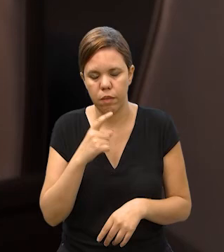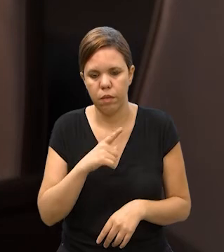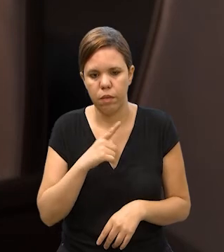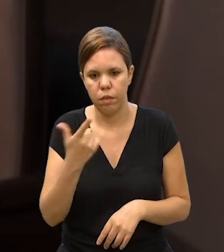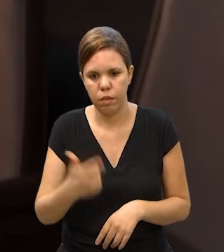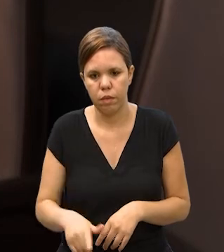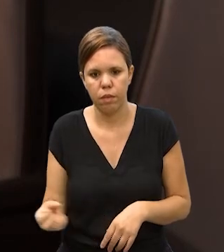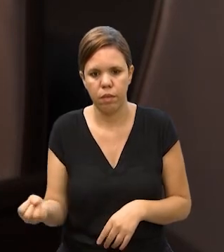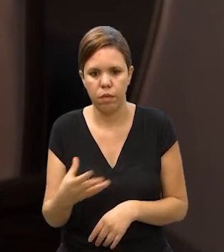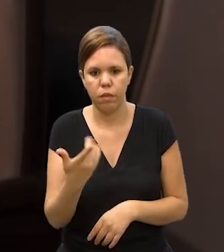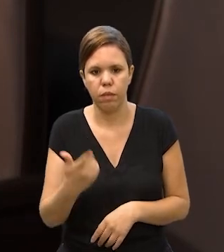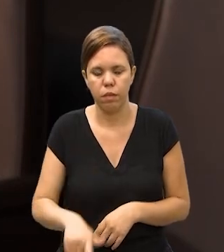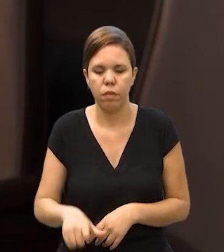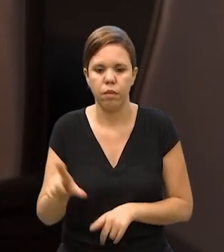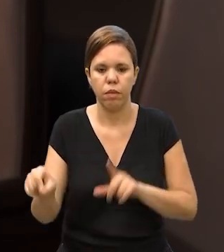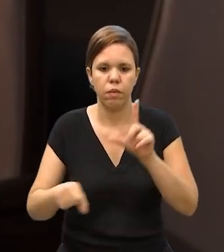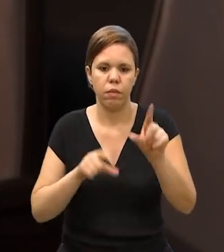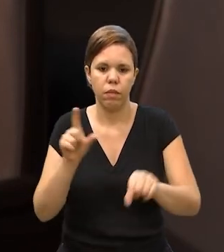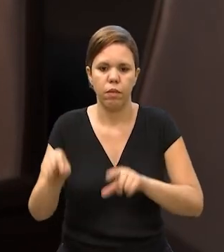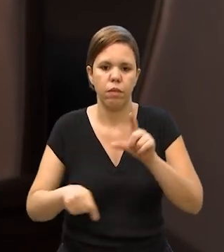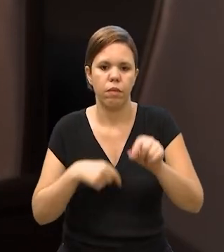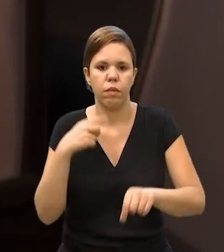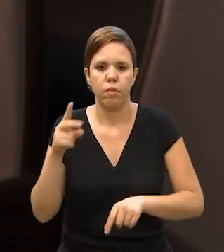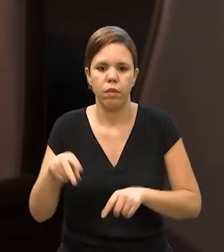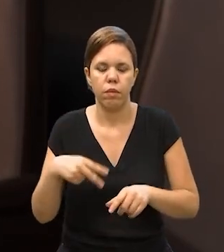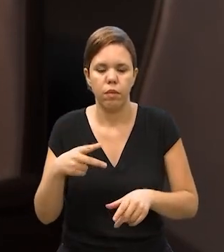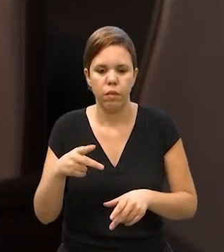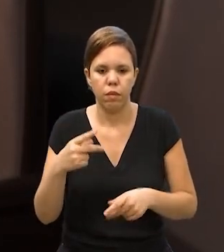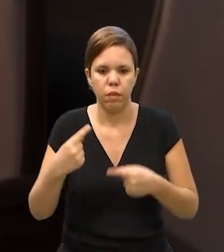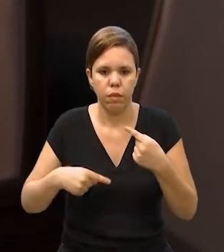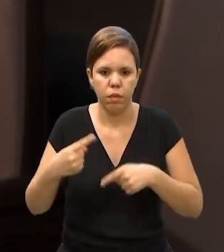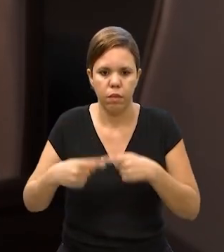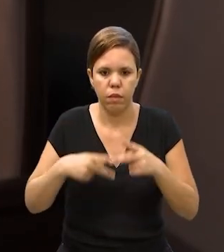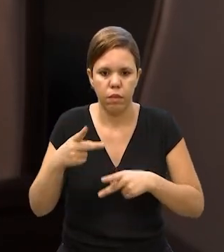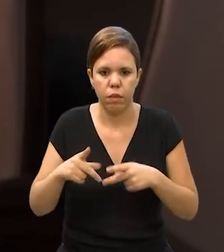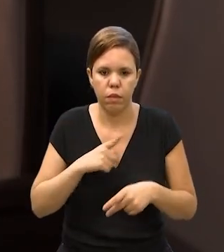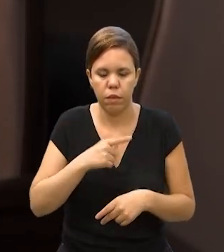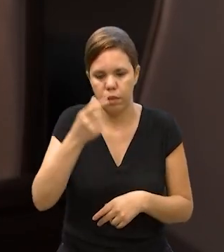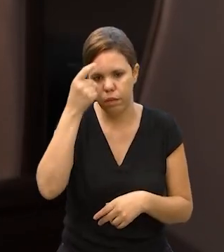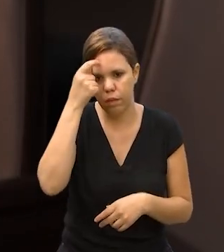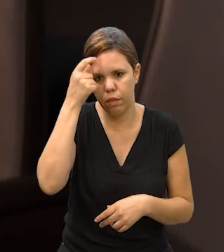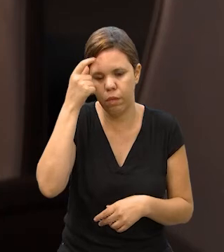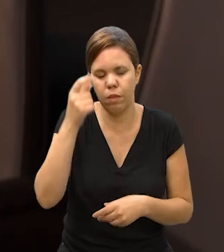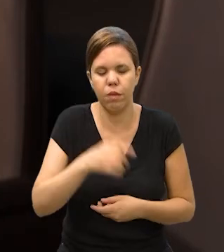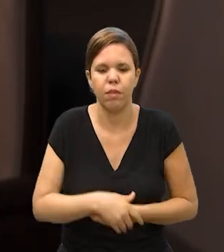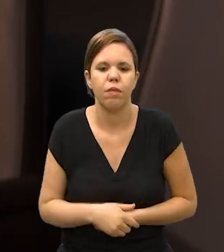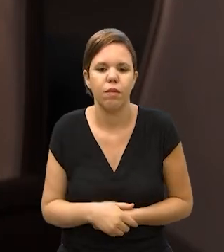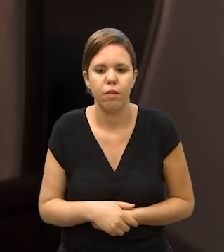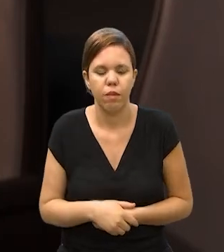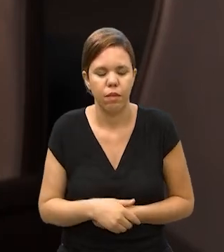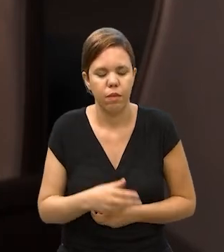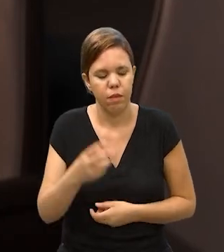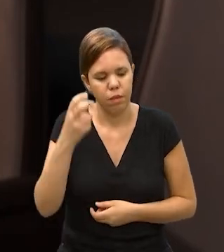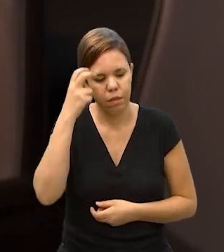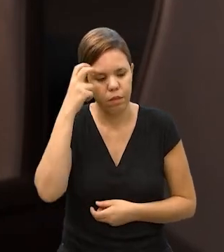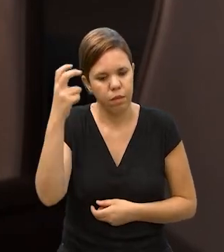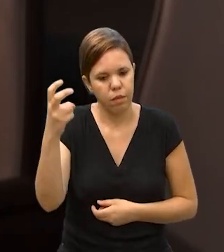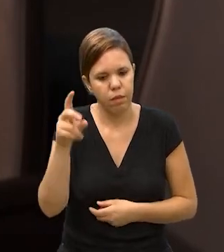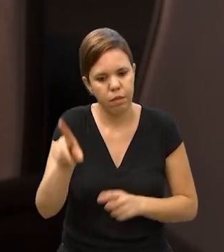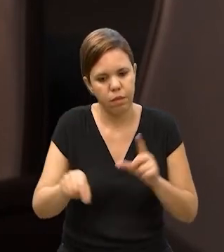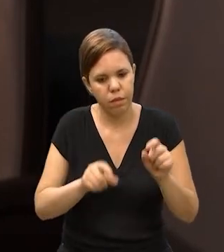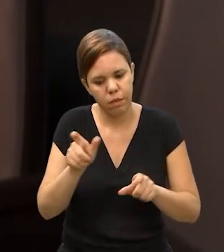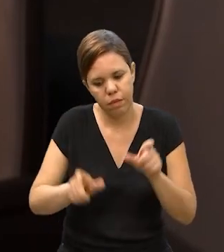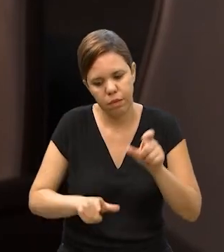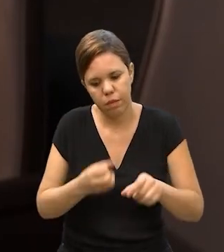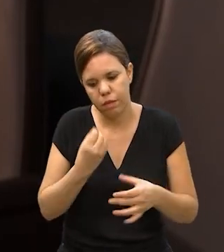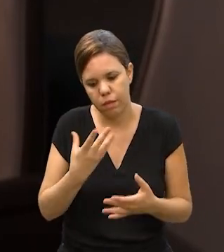que novamente escolher aí os seus dirigentes e que a população tenha consciência e tenha sabedoria de escolher as